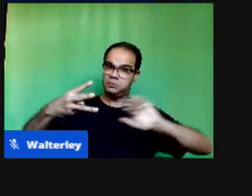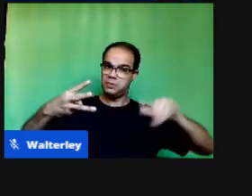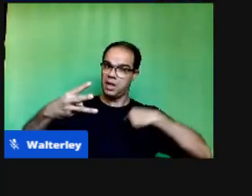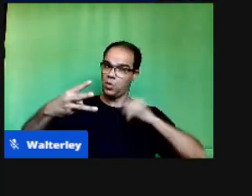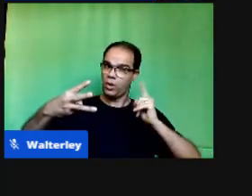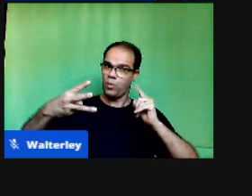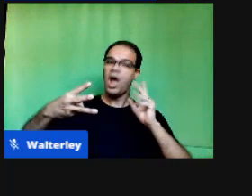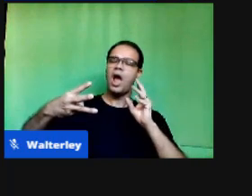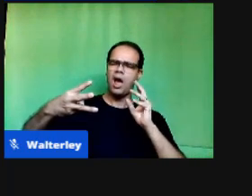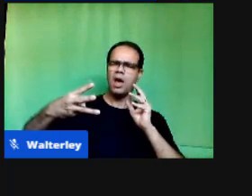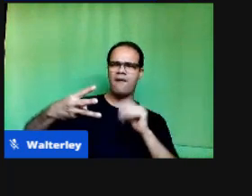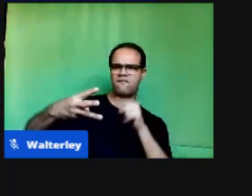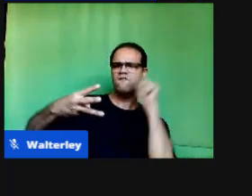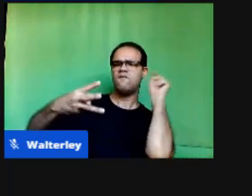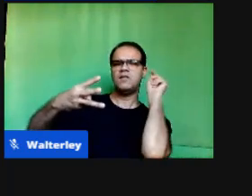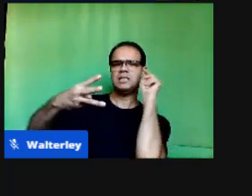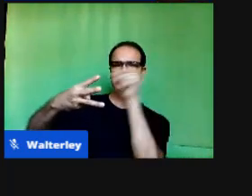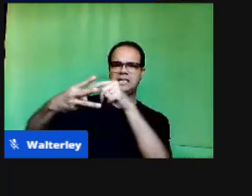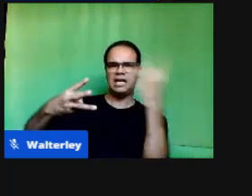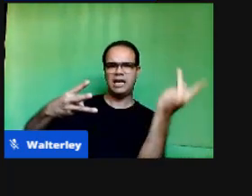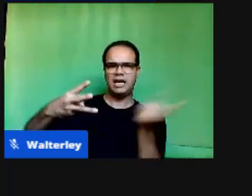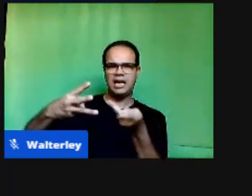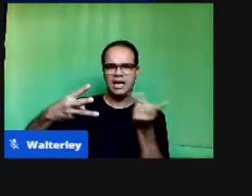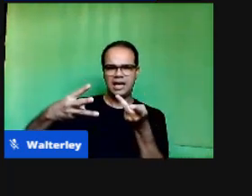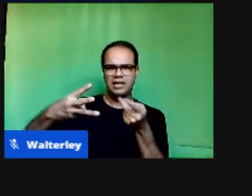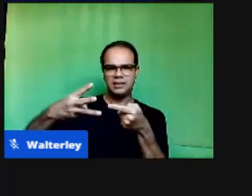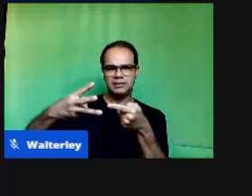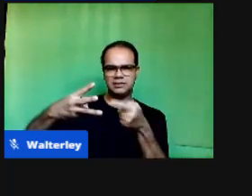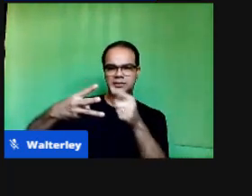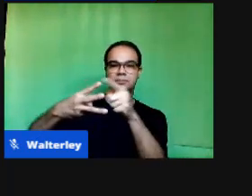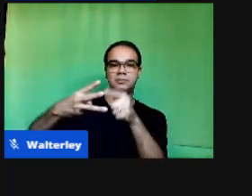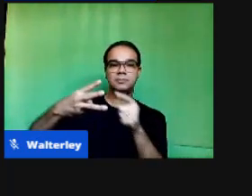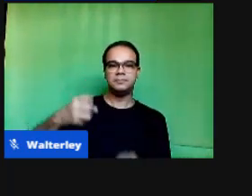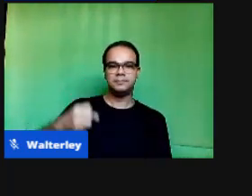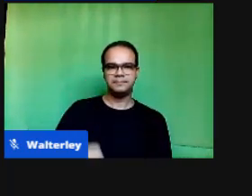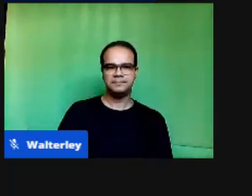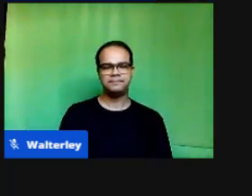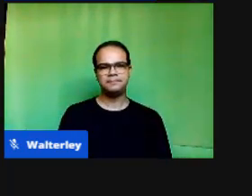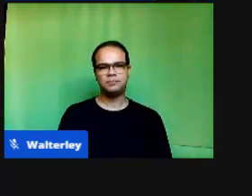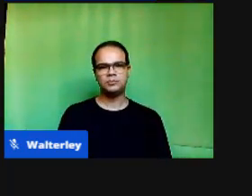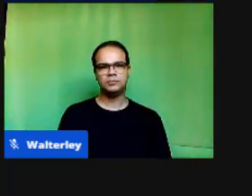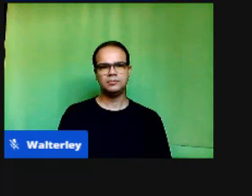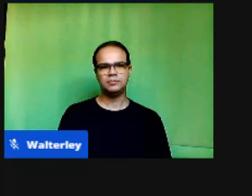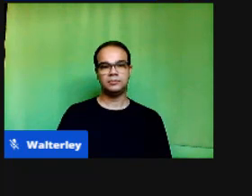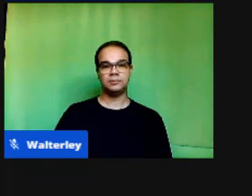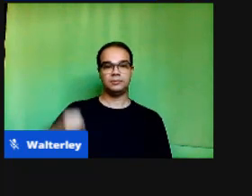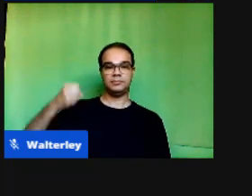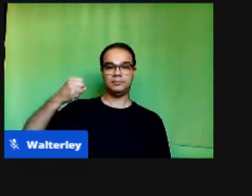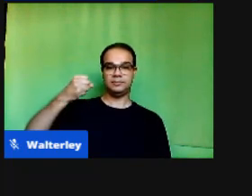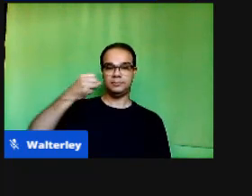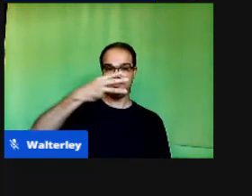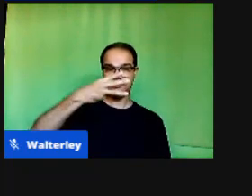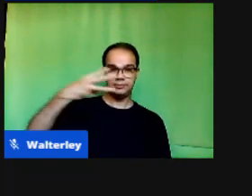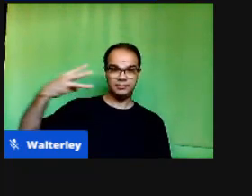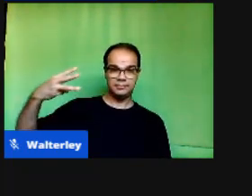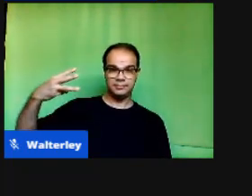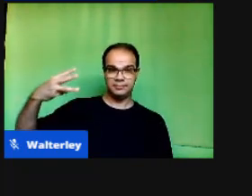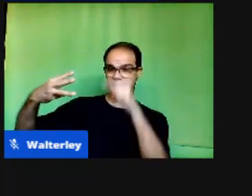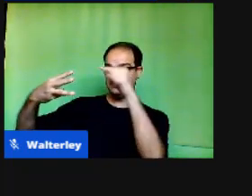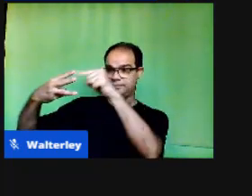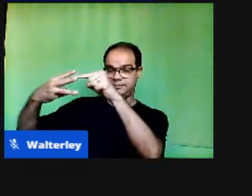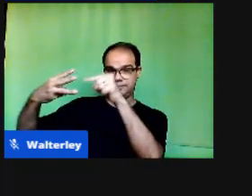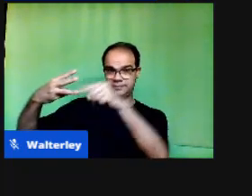transferiu para outra pessoa. Quais as 3 pessoas que você mais julga? Em que